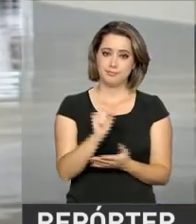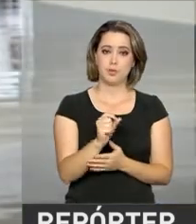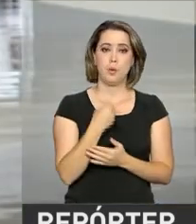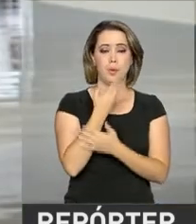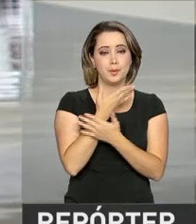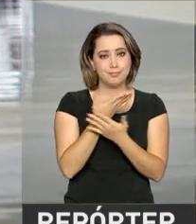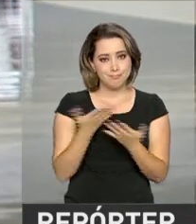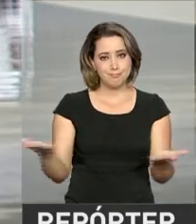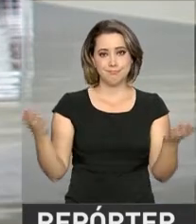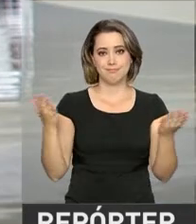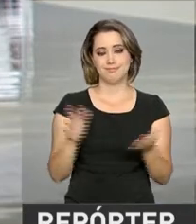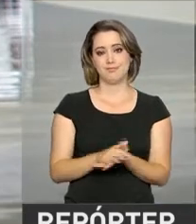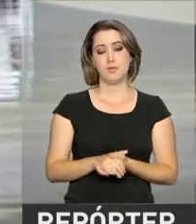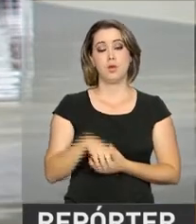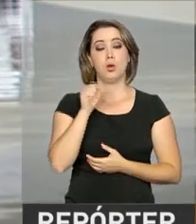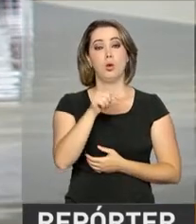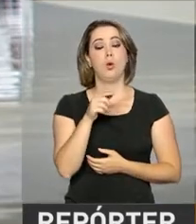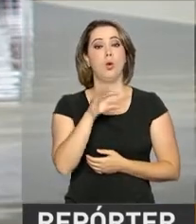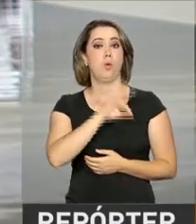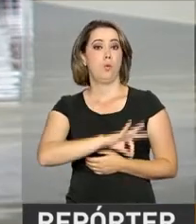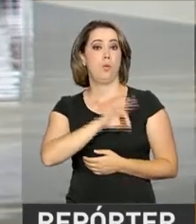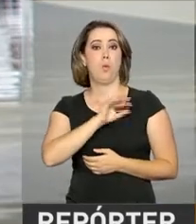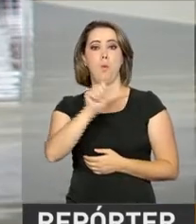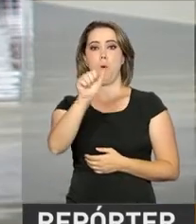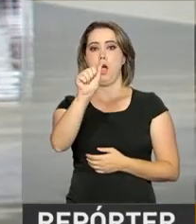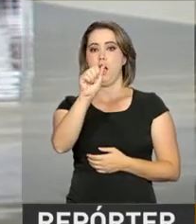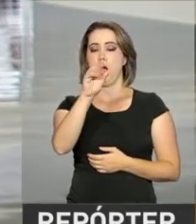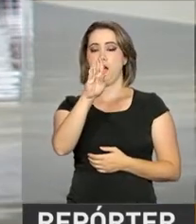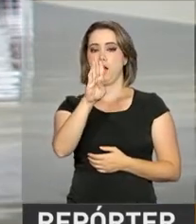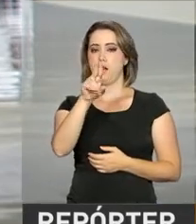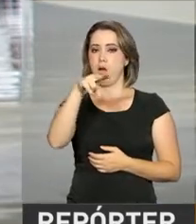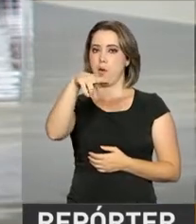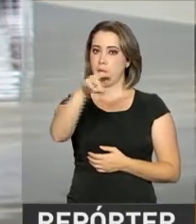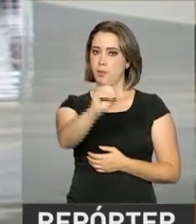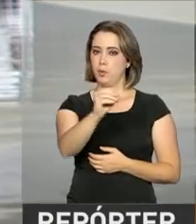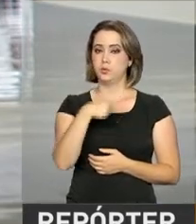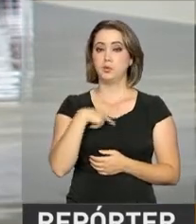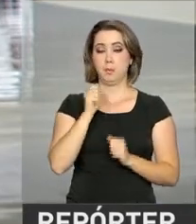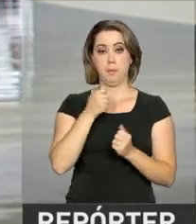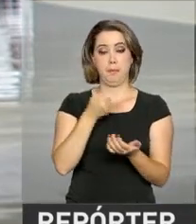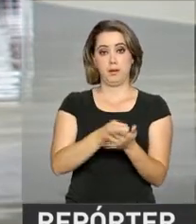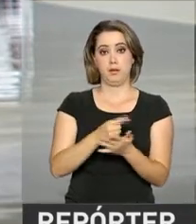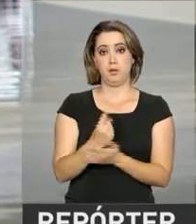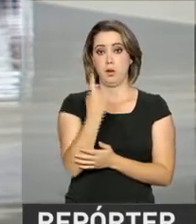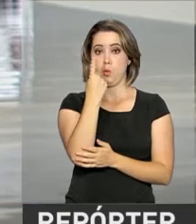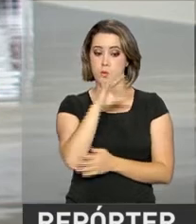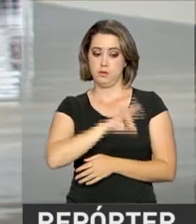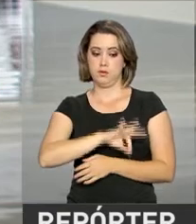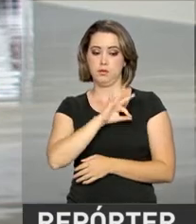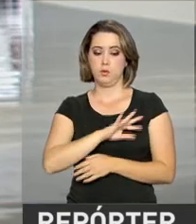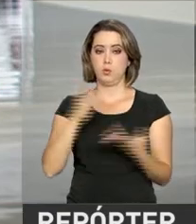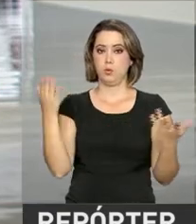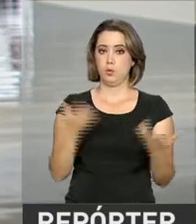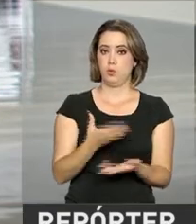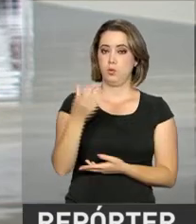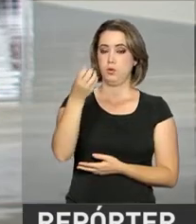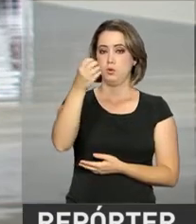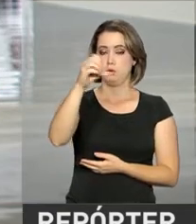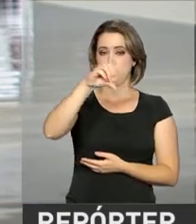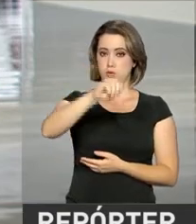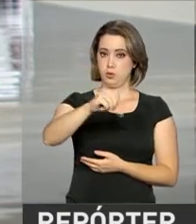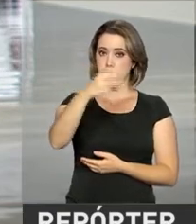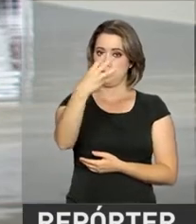boa tarde a todos. O abono salarial é um benefício de até um salário mínimo, que atualmente está em